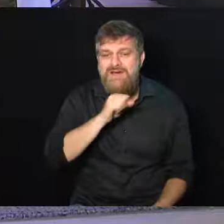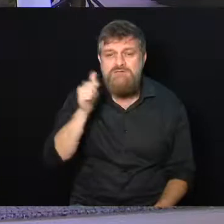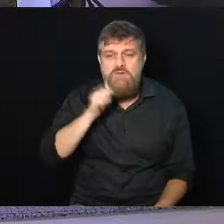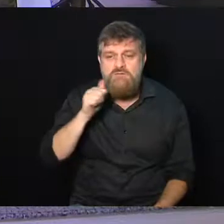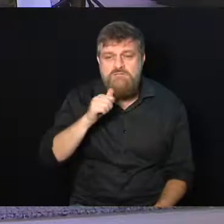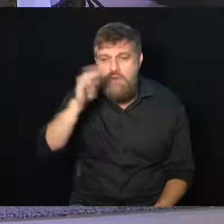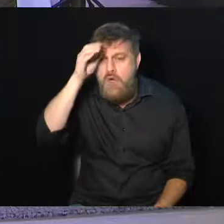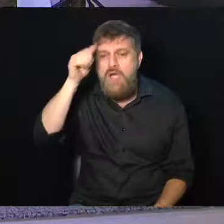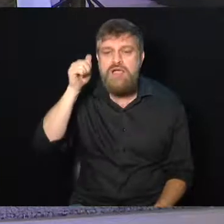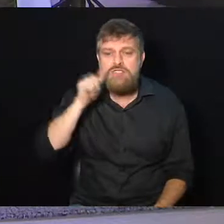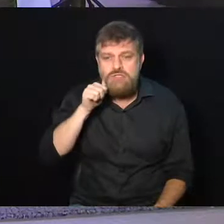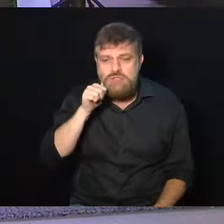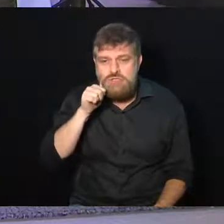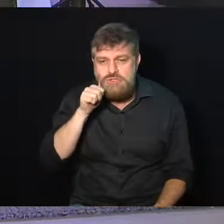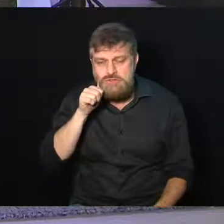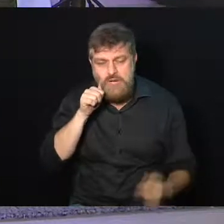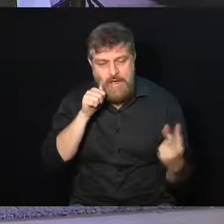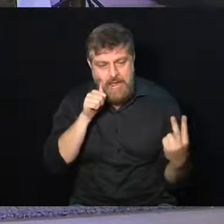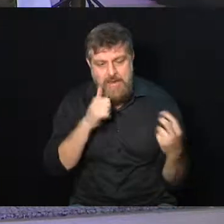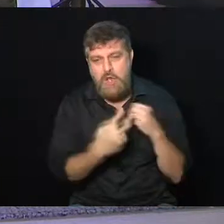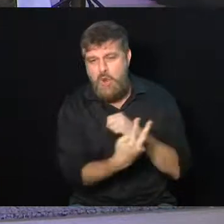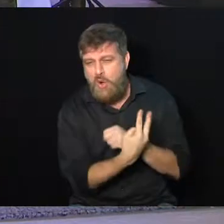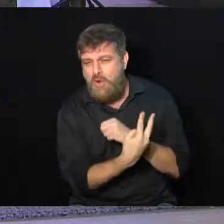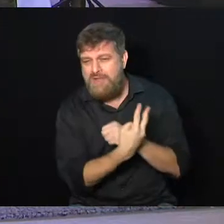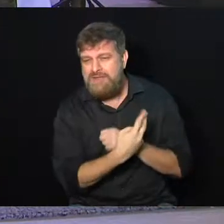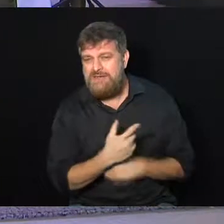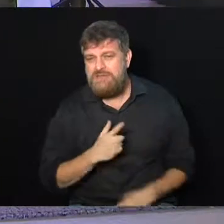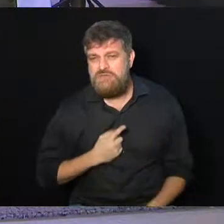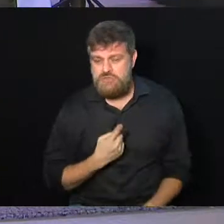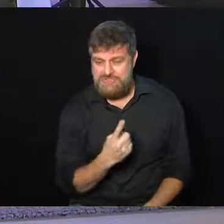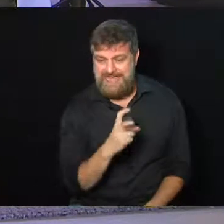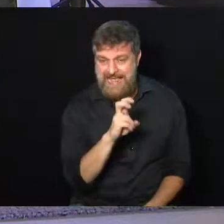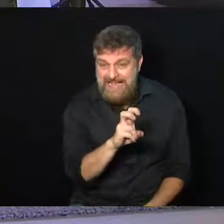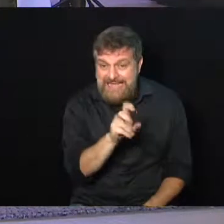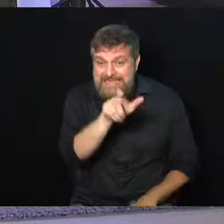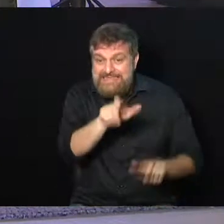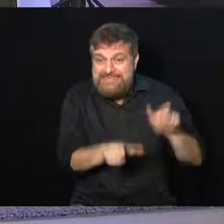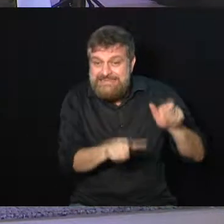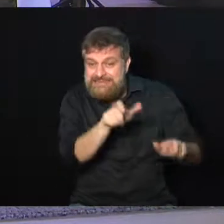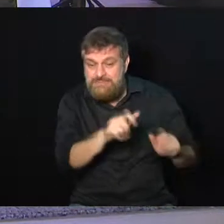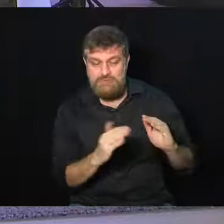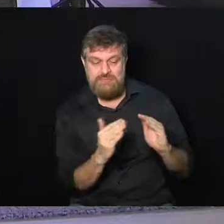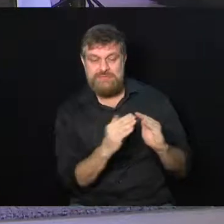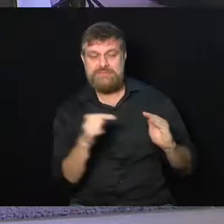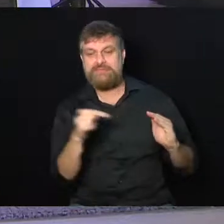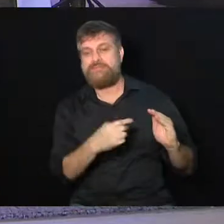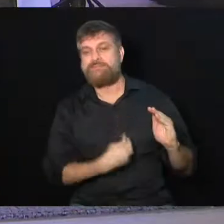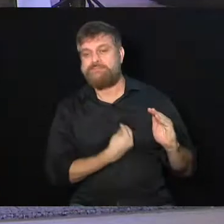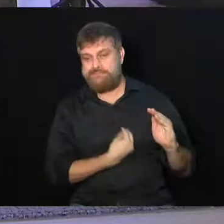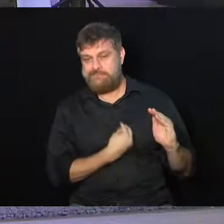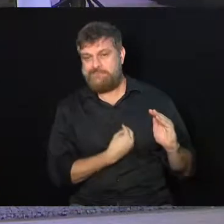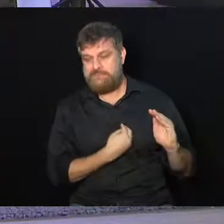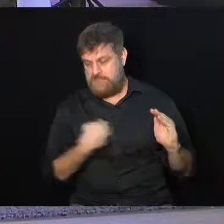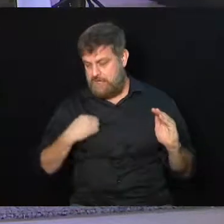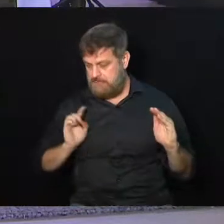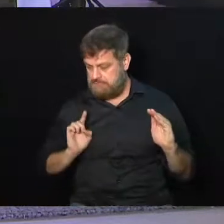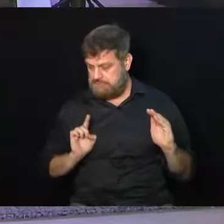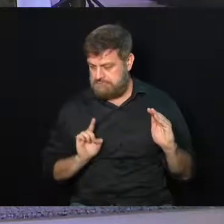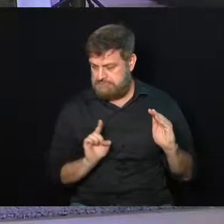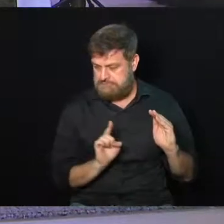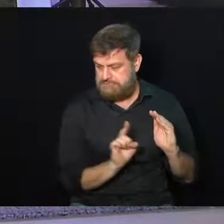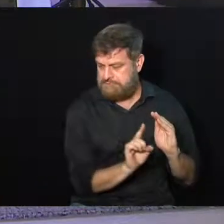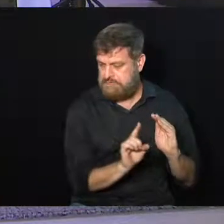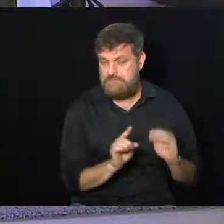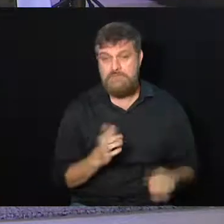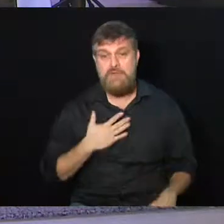onde existia mais ou menos 15 pessoas nessa casa. Então a gente teve uma